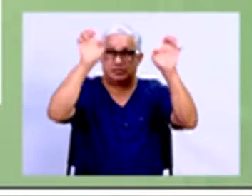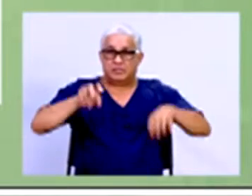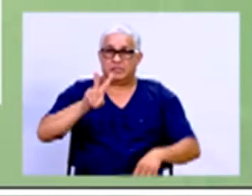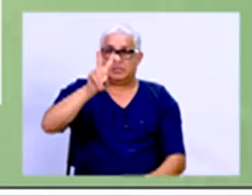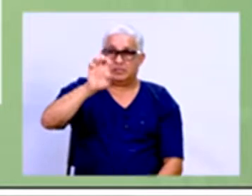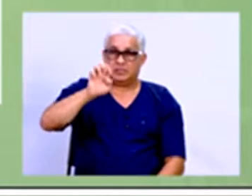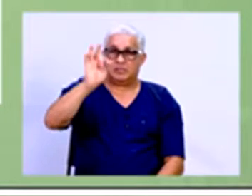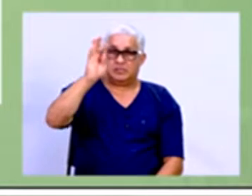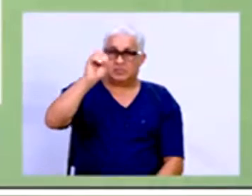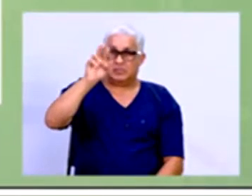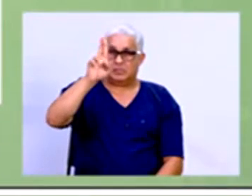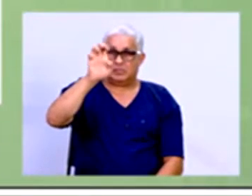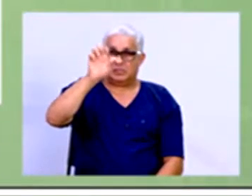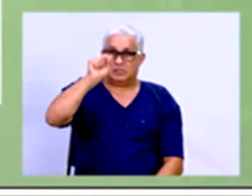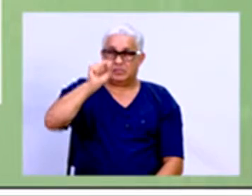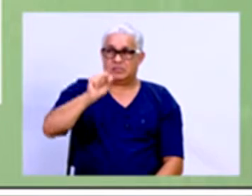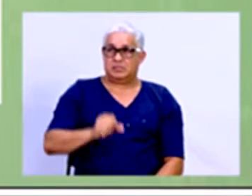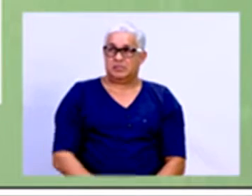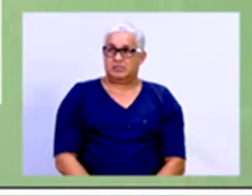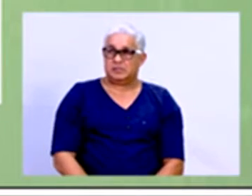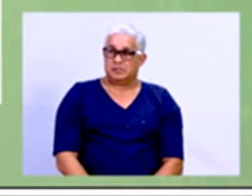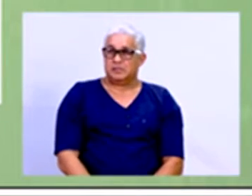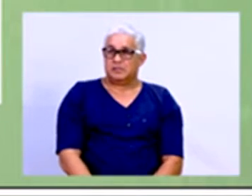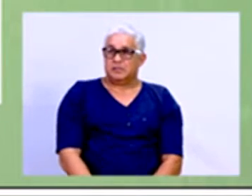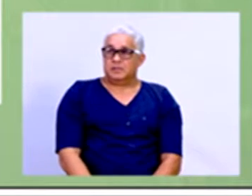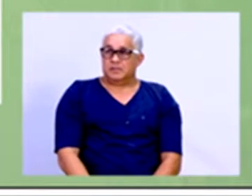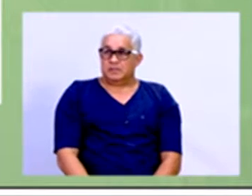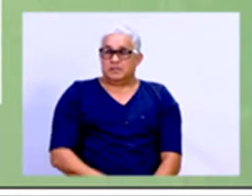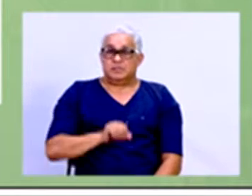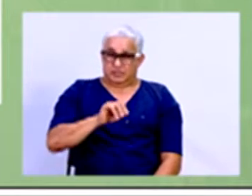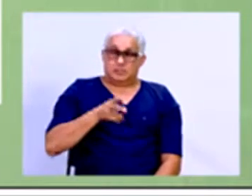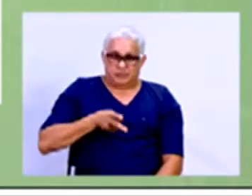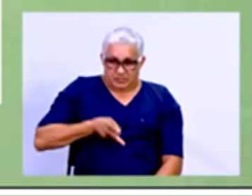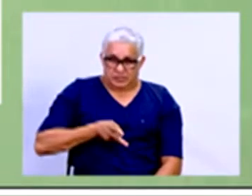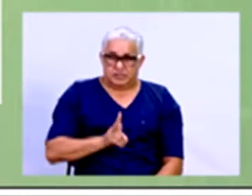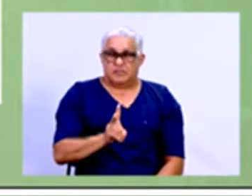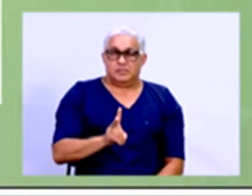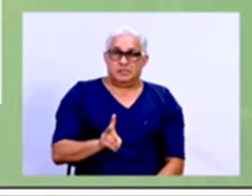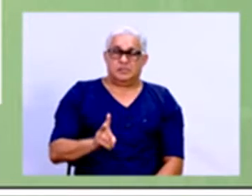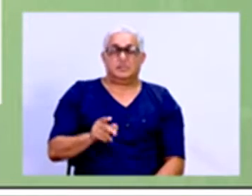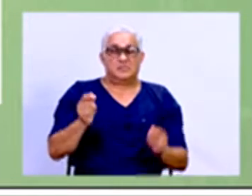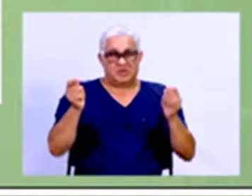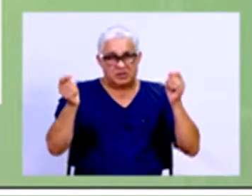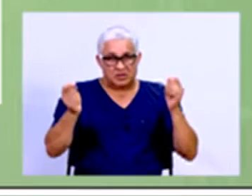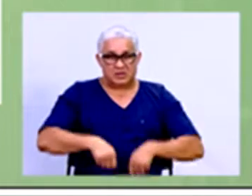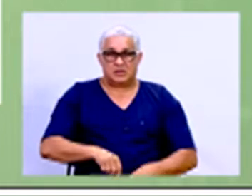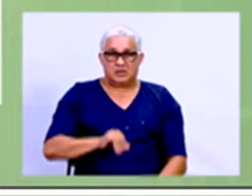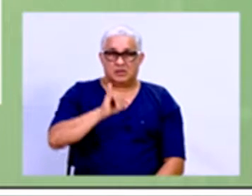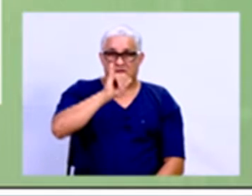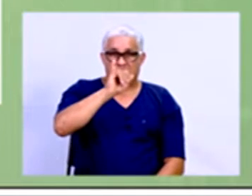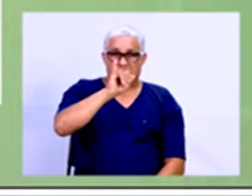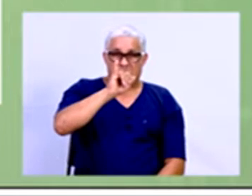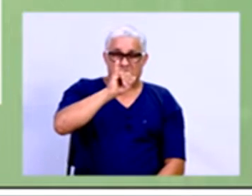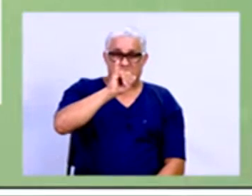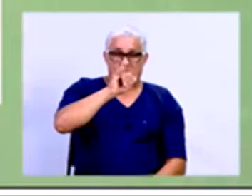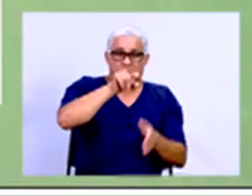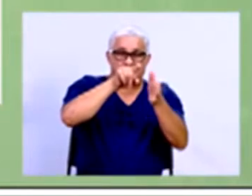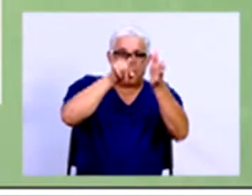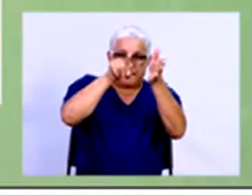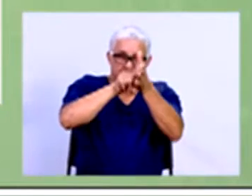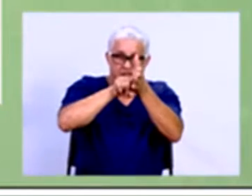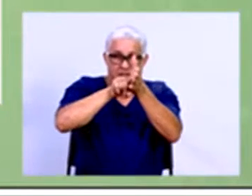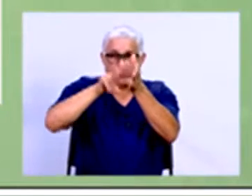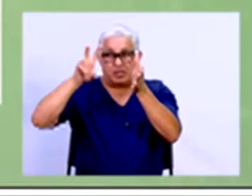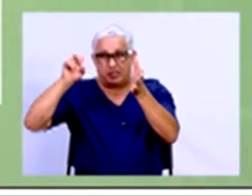Tá? Bom, aqui basicamente enquanto essa condição aqui for satisfeita, né, enquanto i for menor do que 50, ele vai